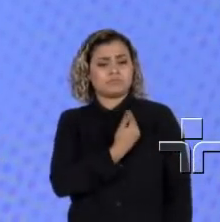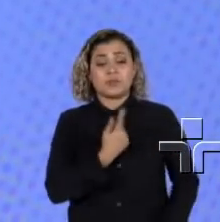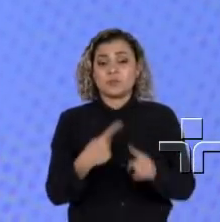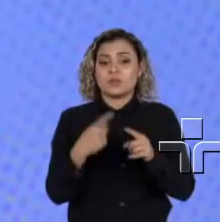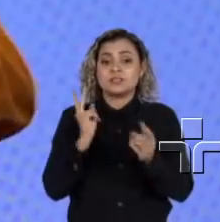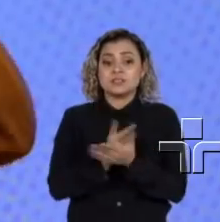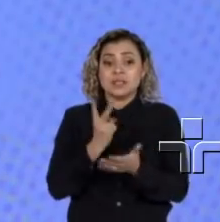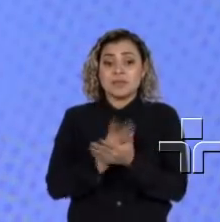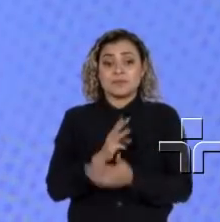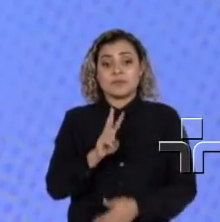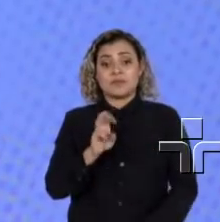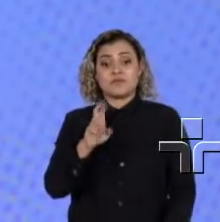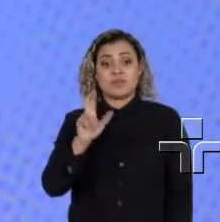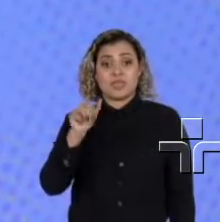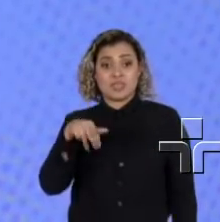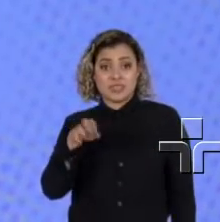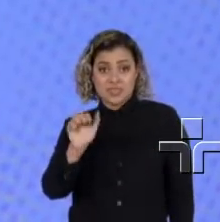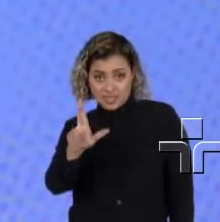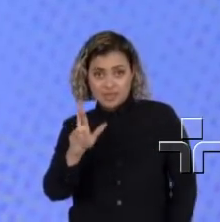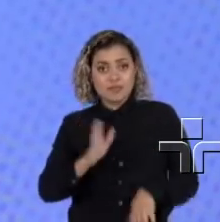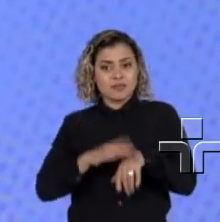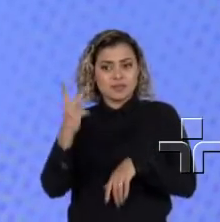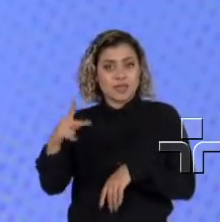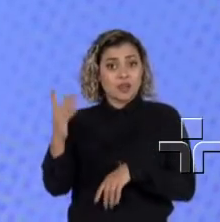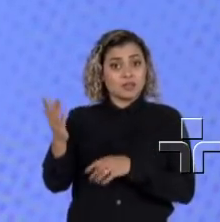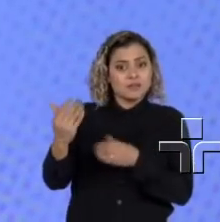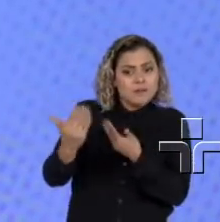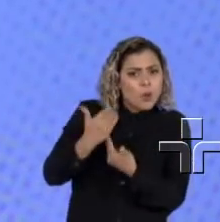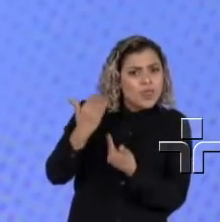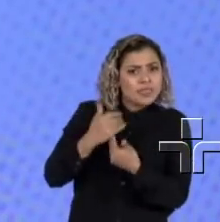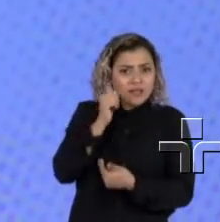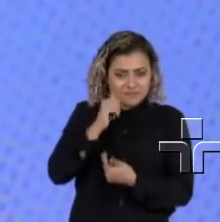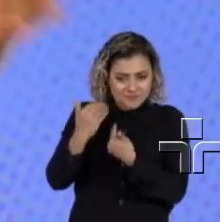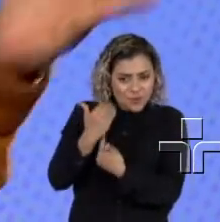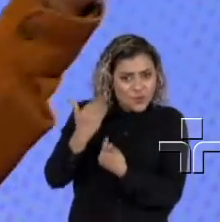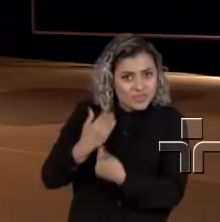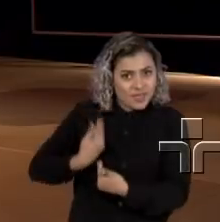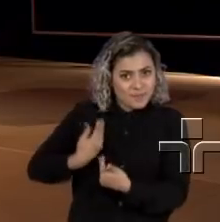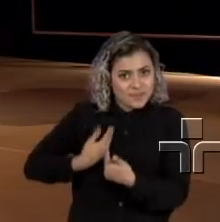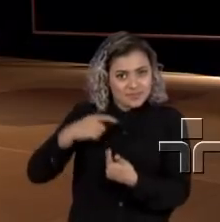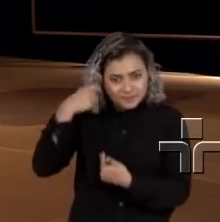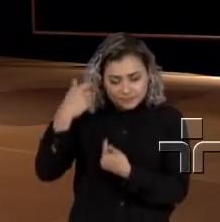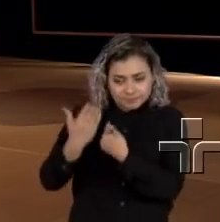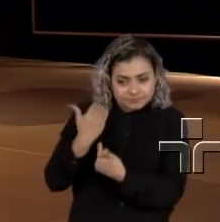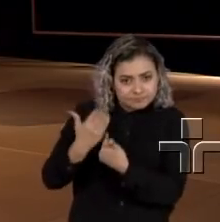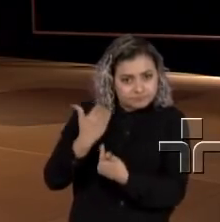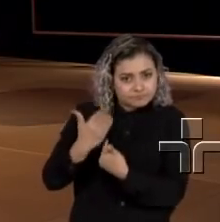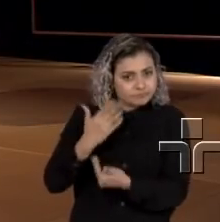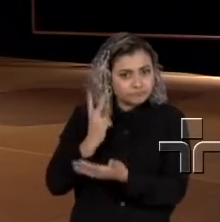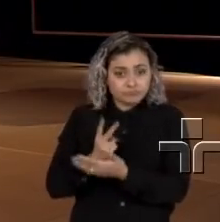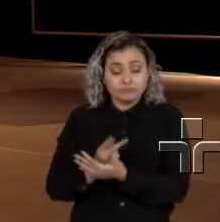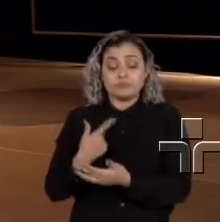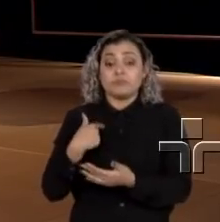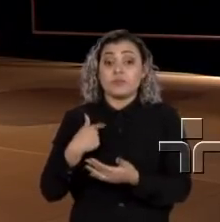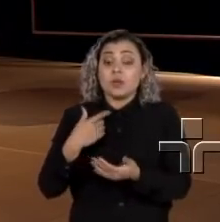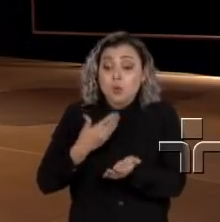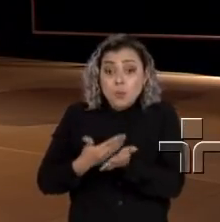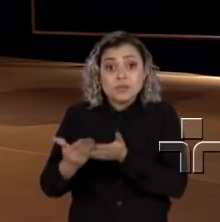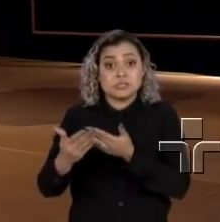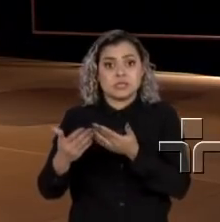muito ligado também. E aí, Vernei, foi melhor aqui? Não, ela ficava muito me dizendo também, né? Fui fazer aula, né? Você viu, ela chegou quando eu fui fazer esse musical com